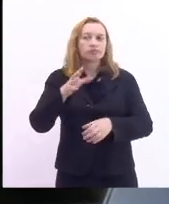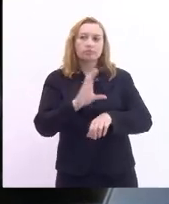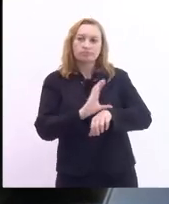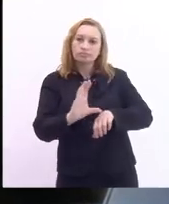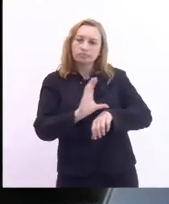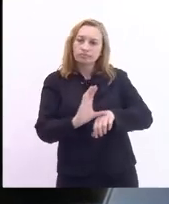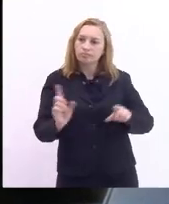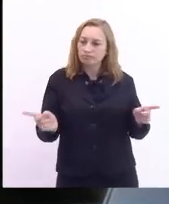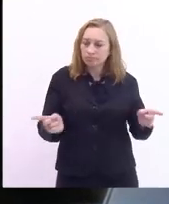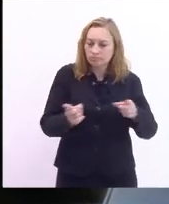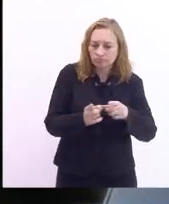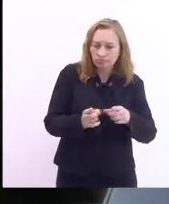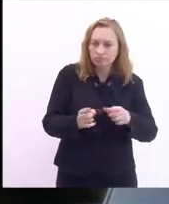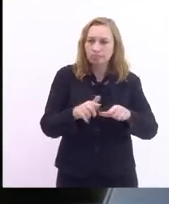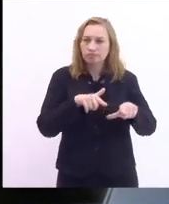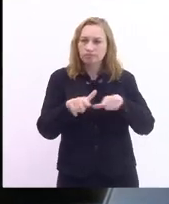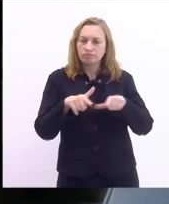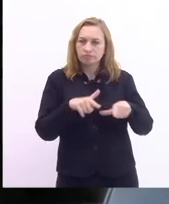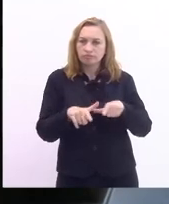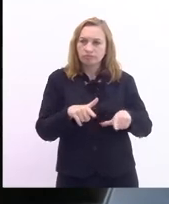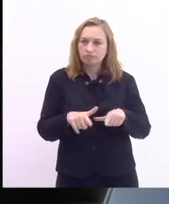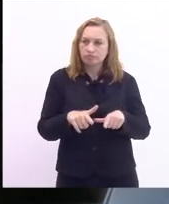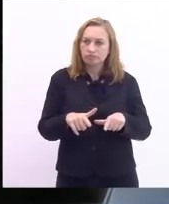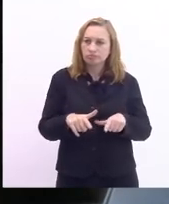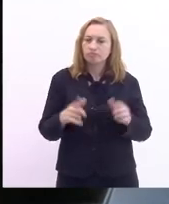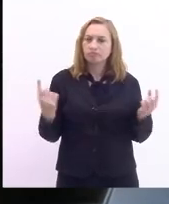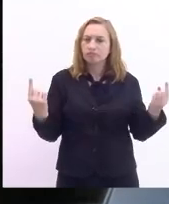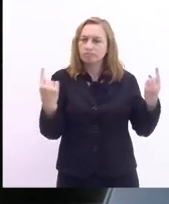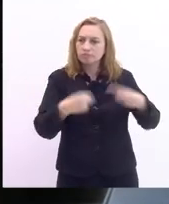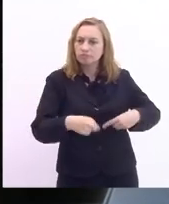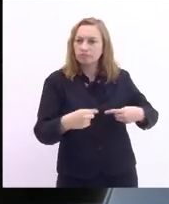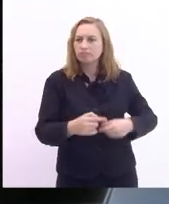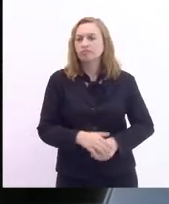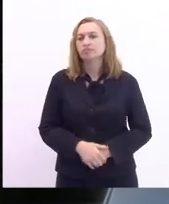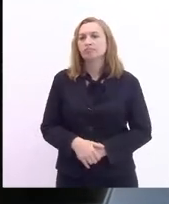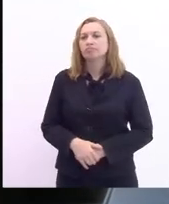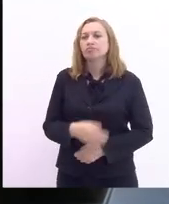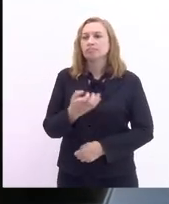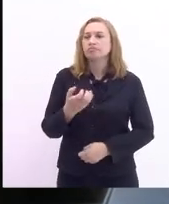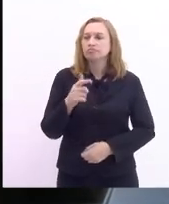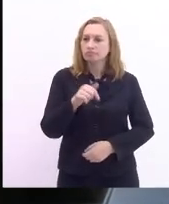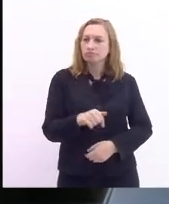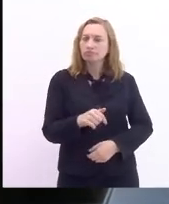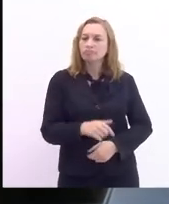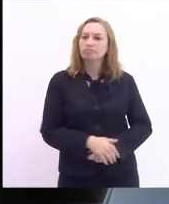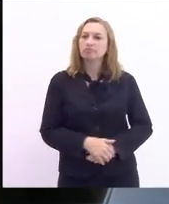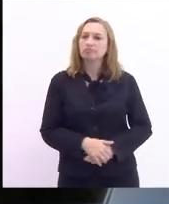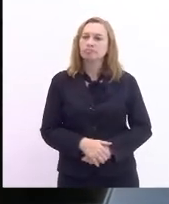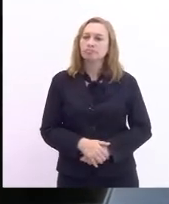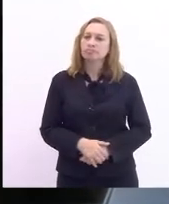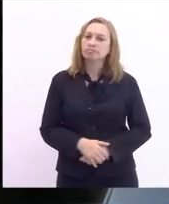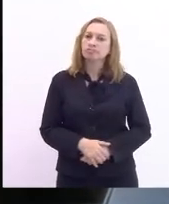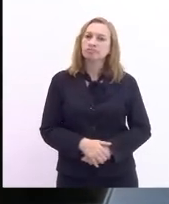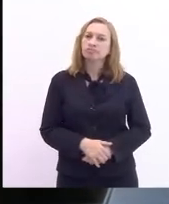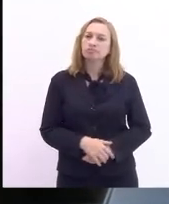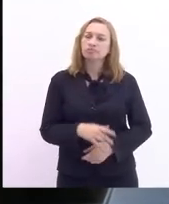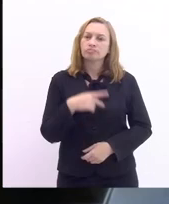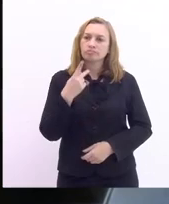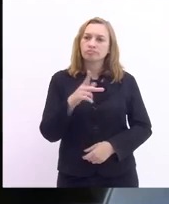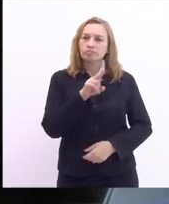de realmente a função a tarefa e os desafios e quero aqui lhe dirigir também